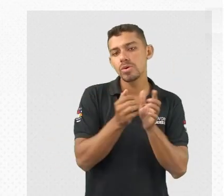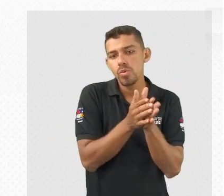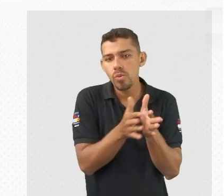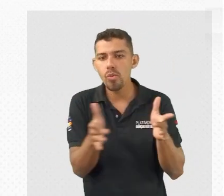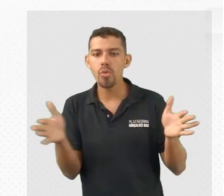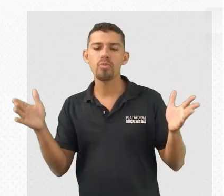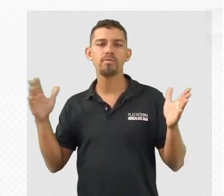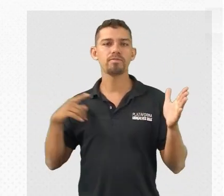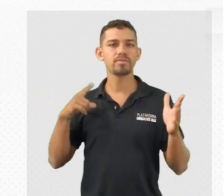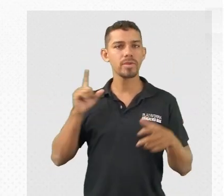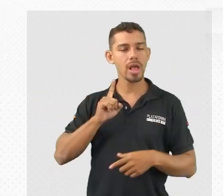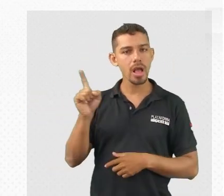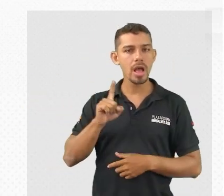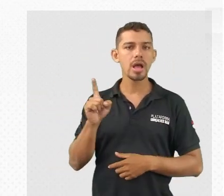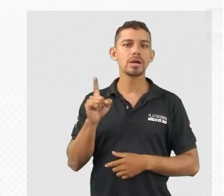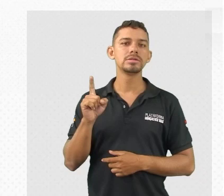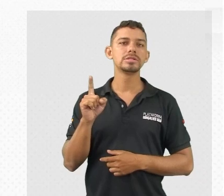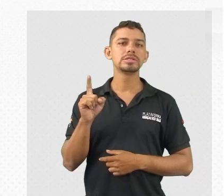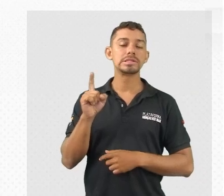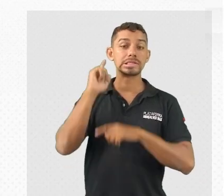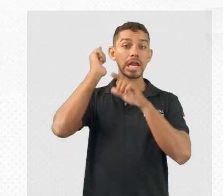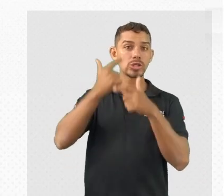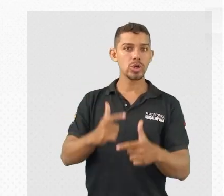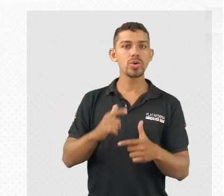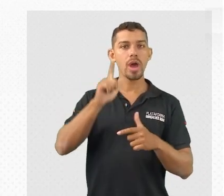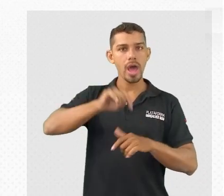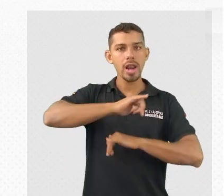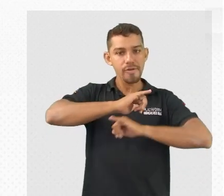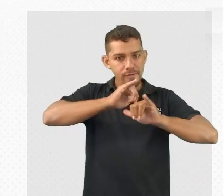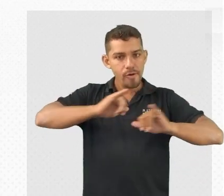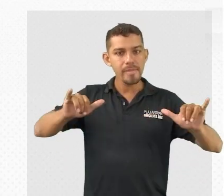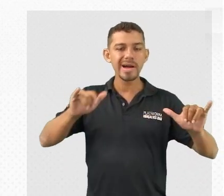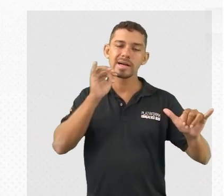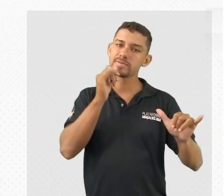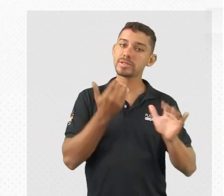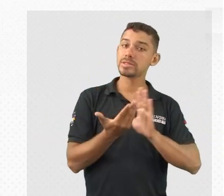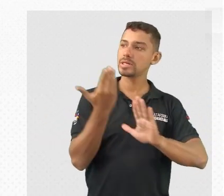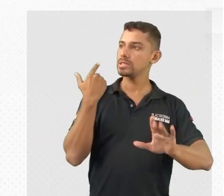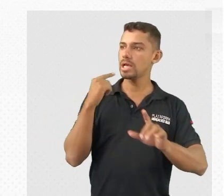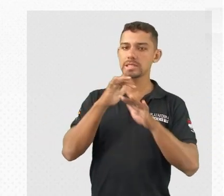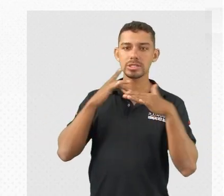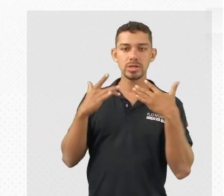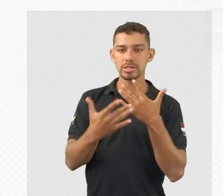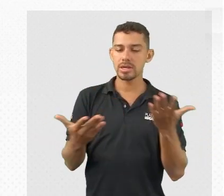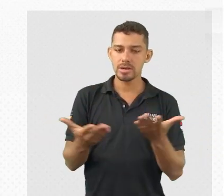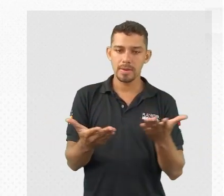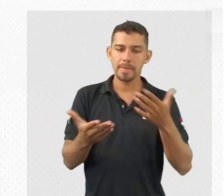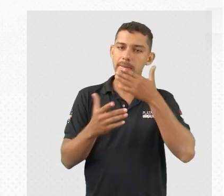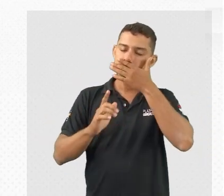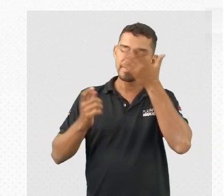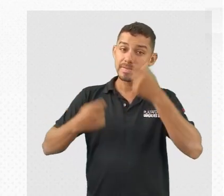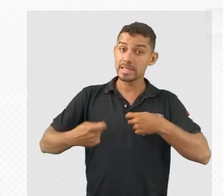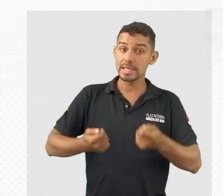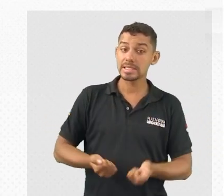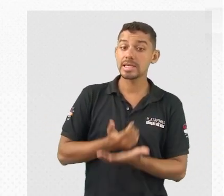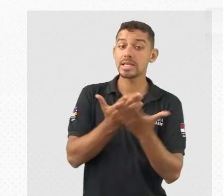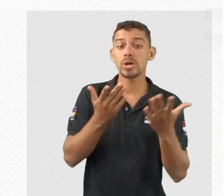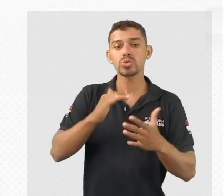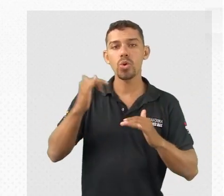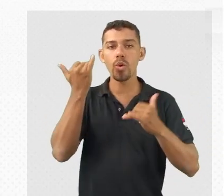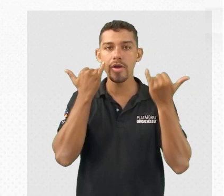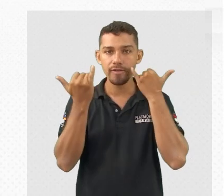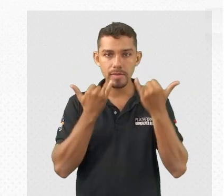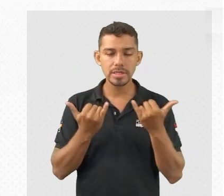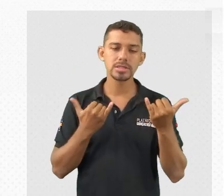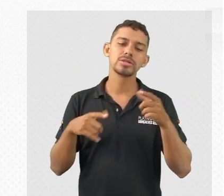o papel da mídia tradicional era informar, com a ascensão das redes sociais, a gente passou a ter que lidar não só com a